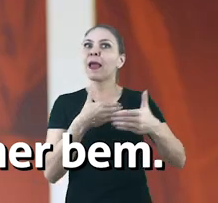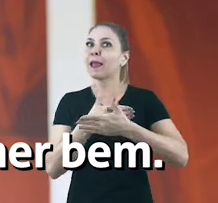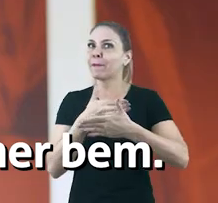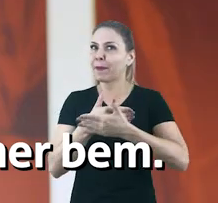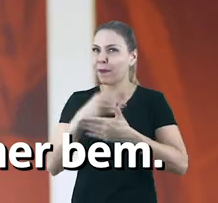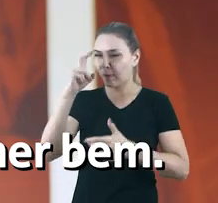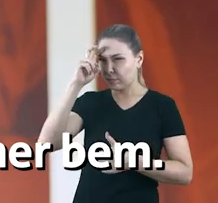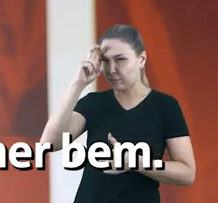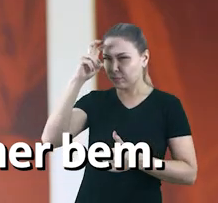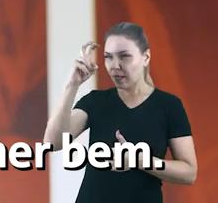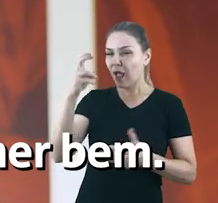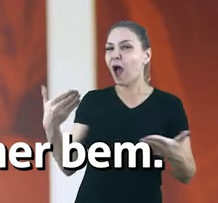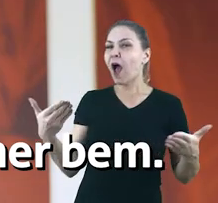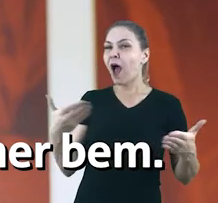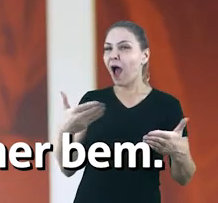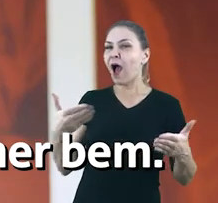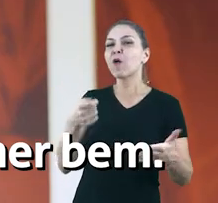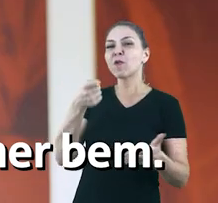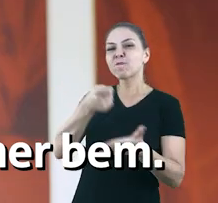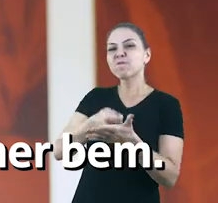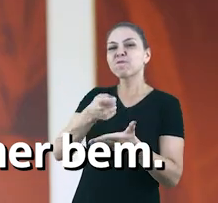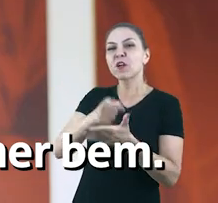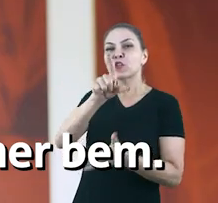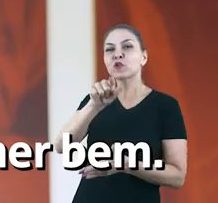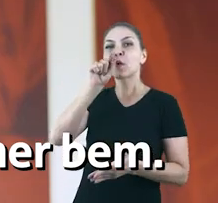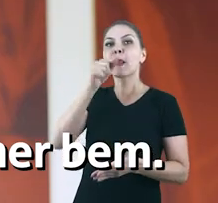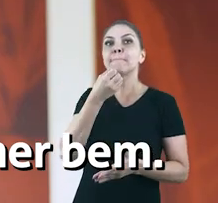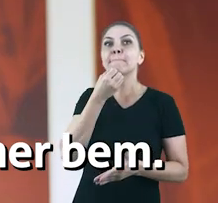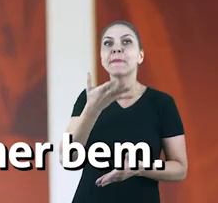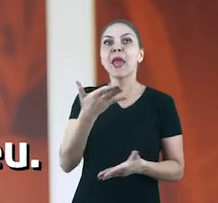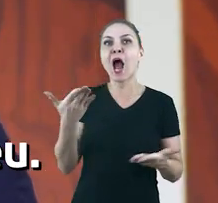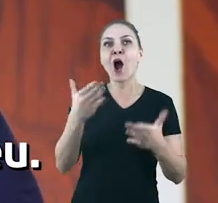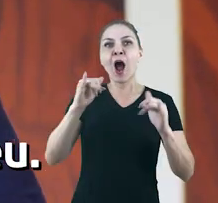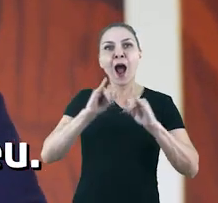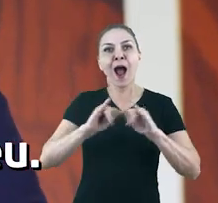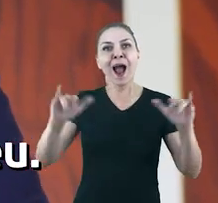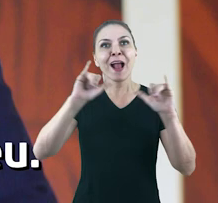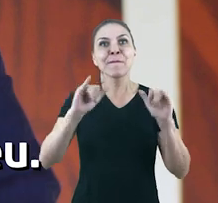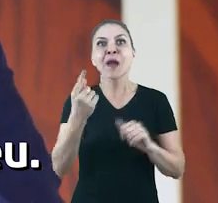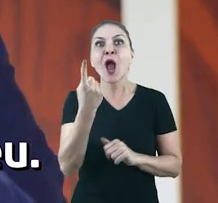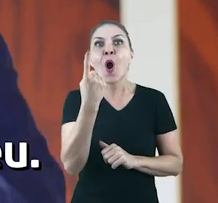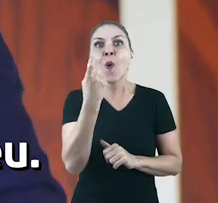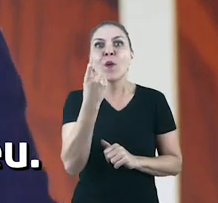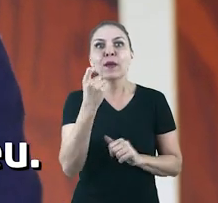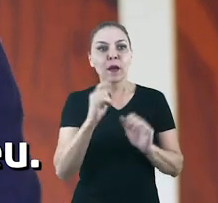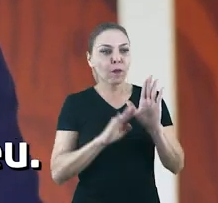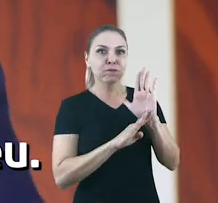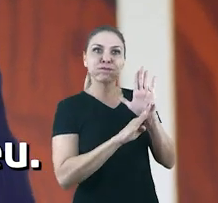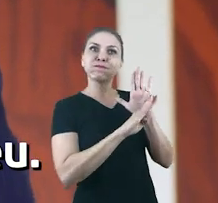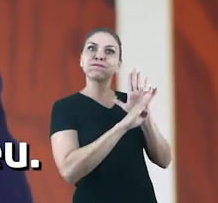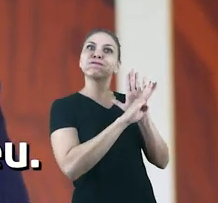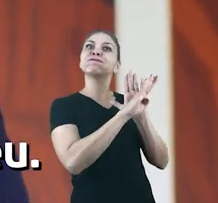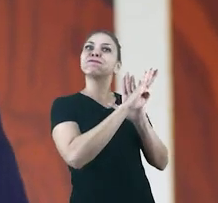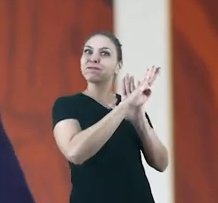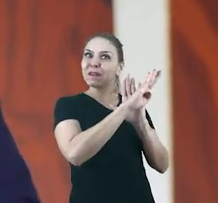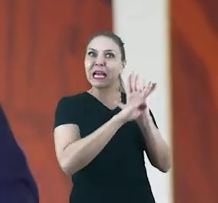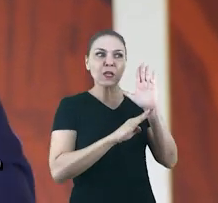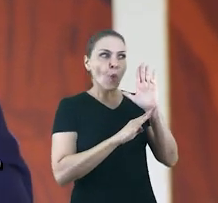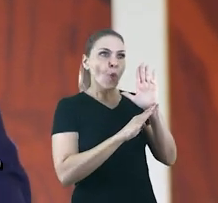tem. Ribeirão é inteligente e está rigorosa para escolher bem. E a nossa campanha foi a única que